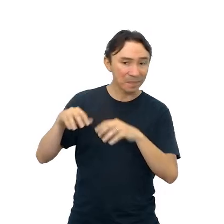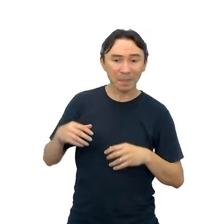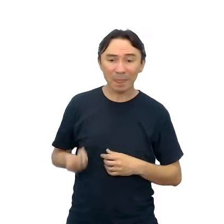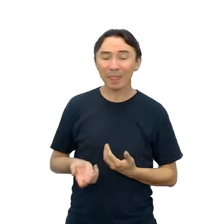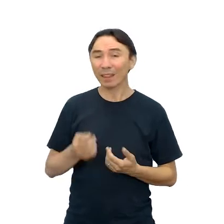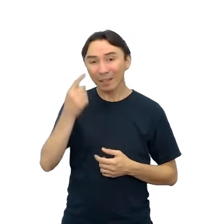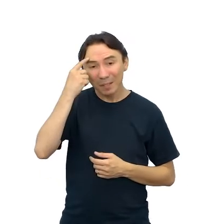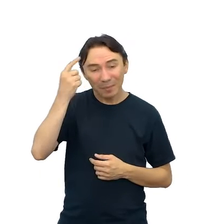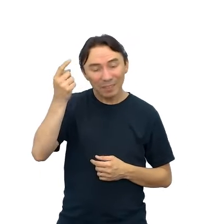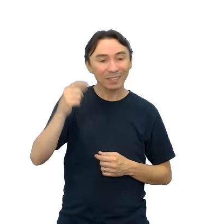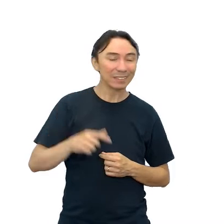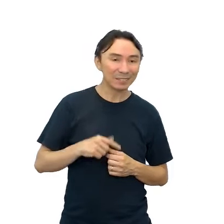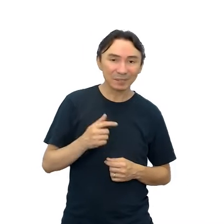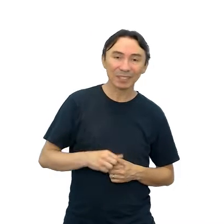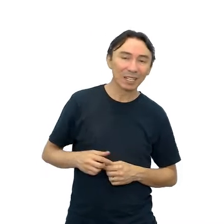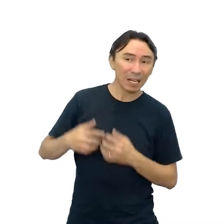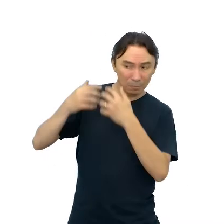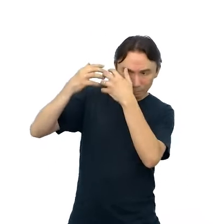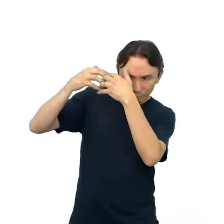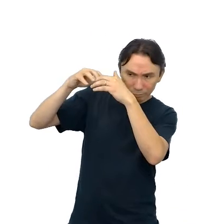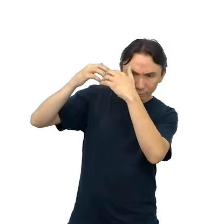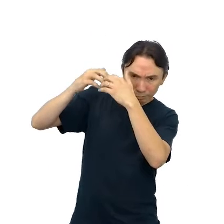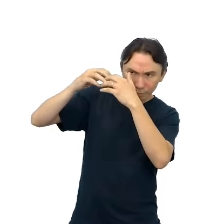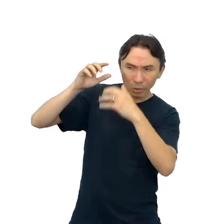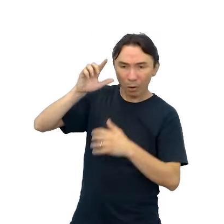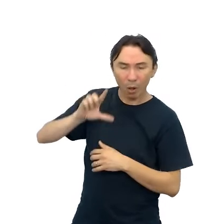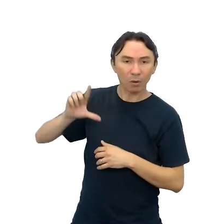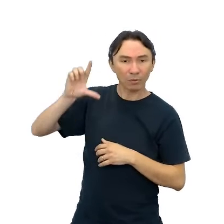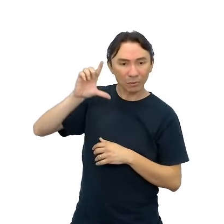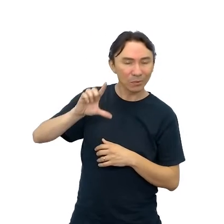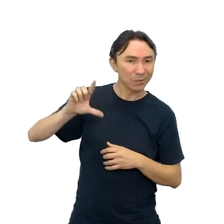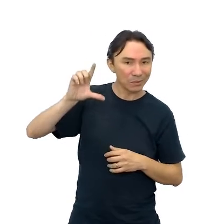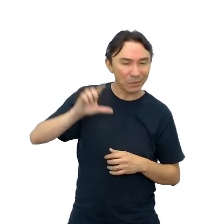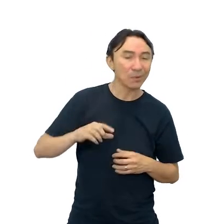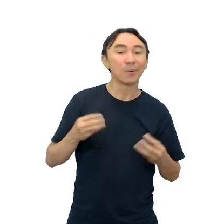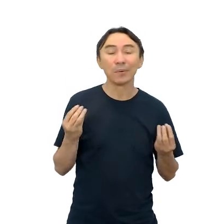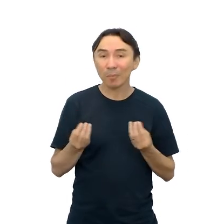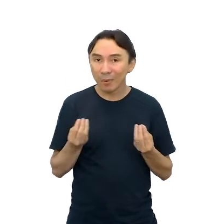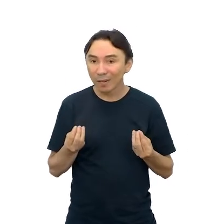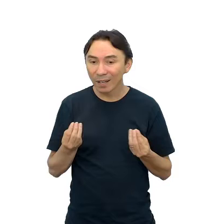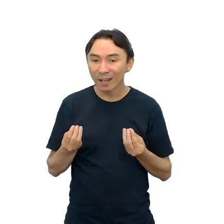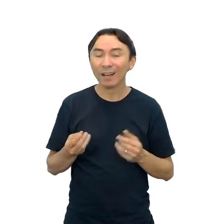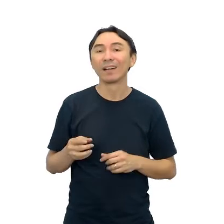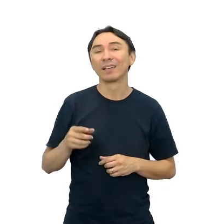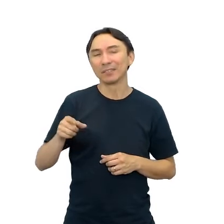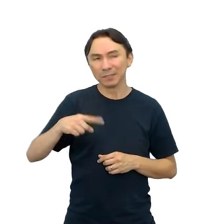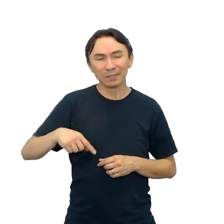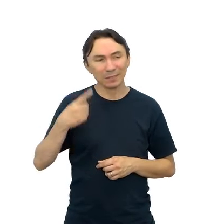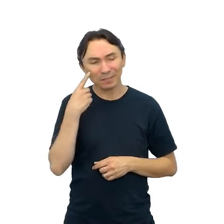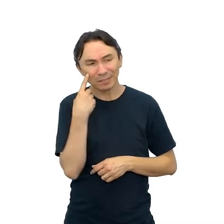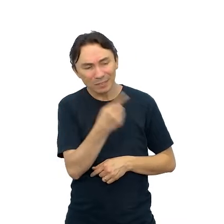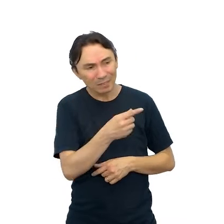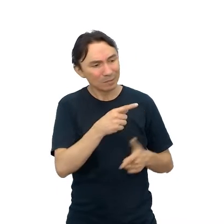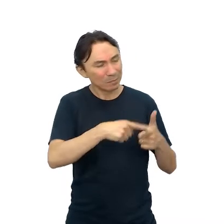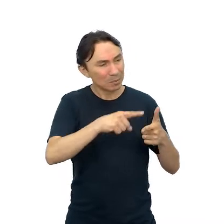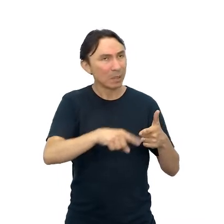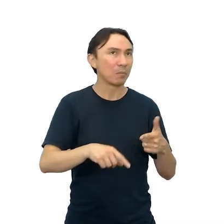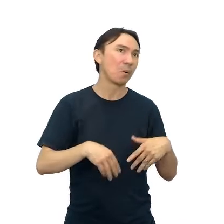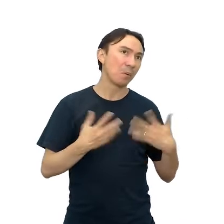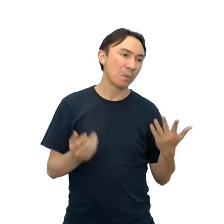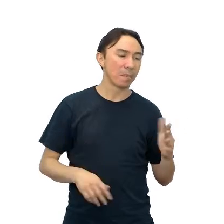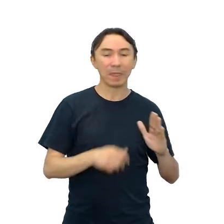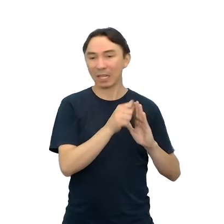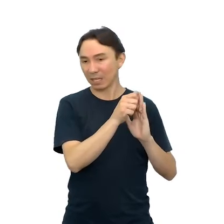do raciocínio lógico, ela parte do momento em que nós nos deparamos com um problema ou uma atividade,